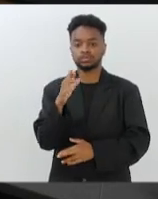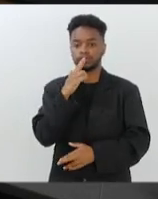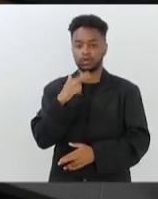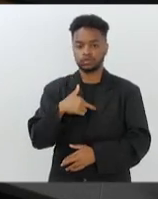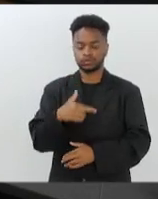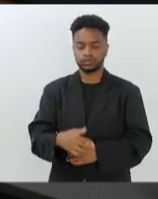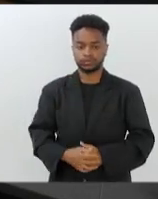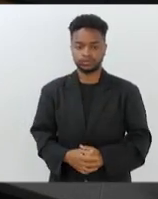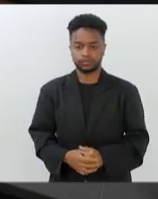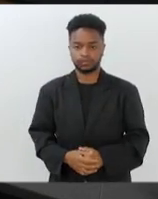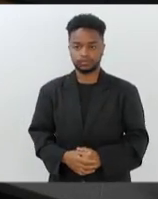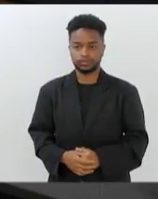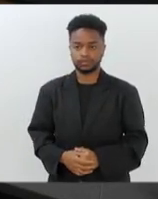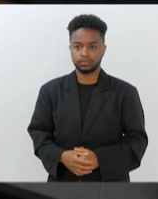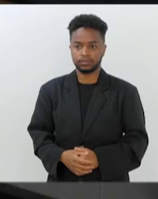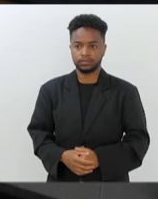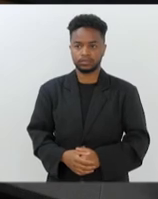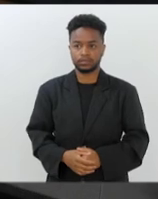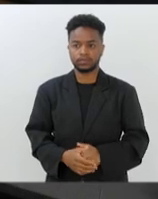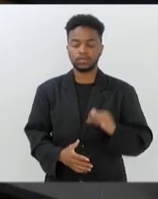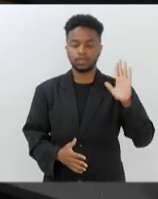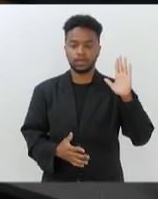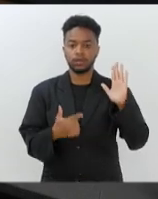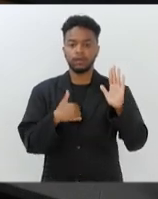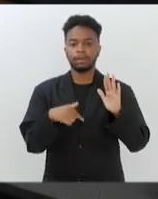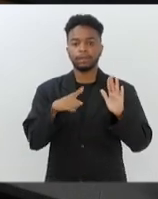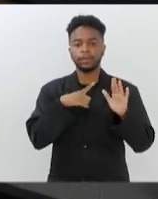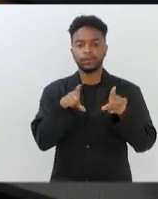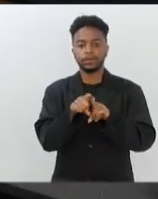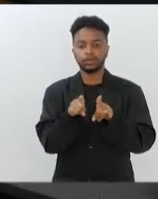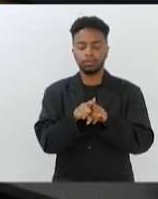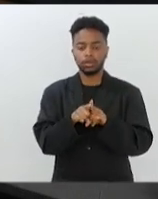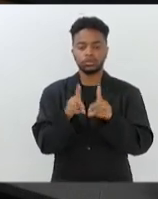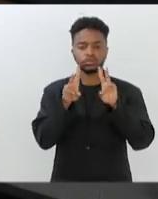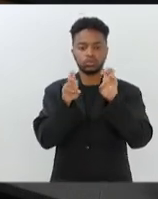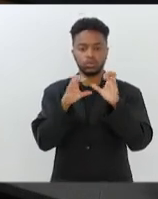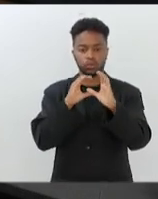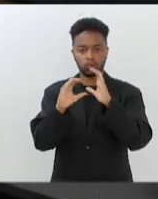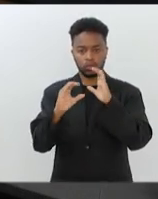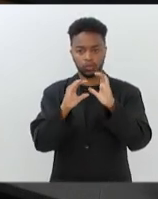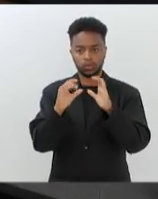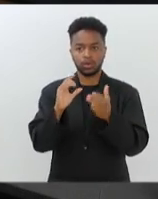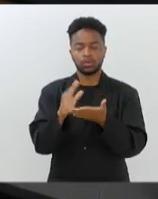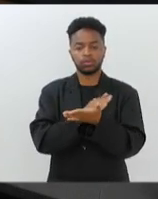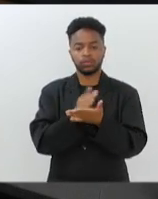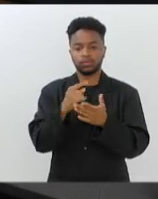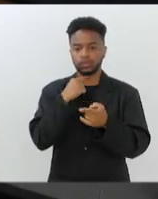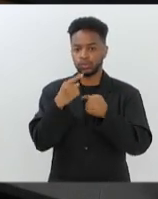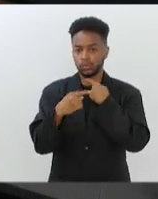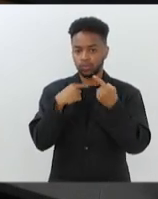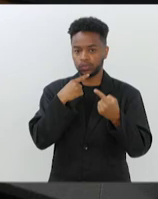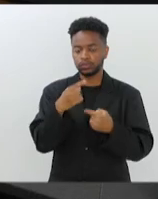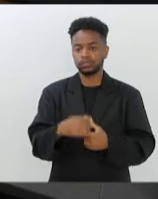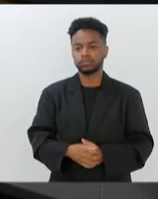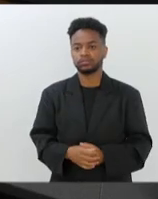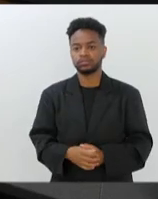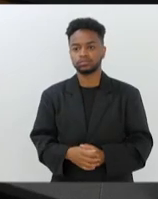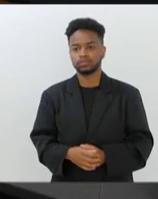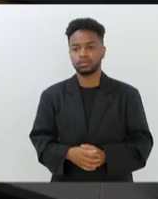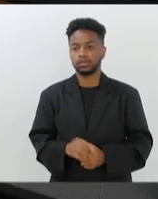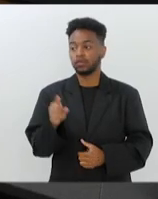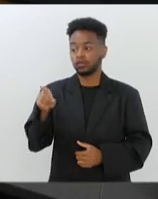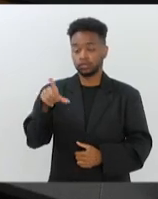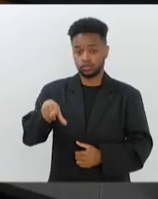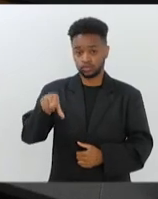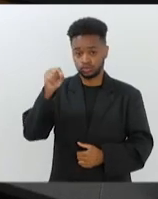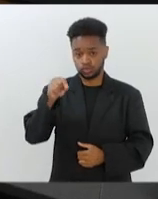ess Presidente eu tenho ainda nesse fluxograma da comunicação algumas dúvidas aí uma vez o Senhor escolhe